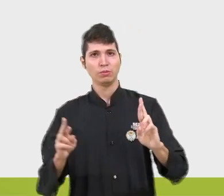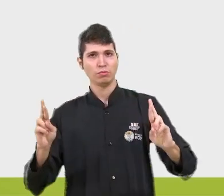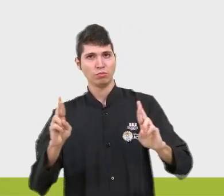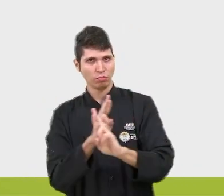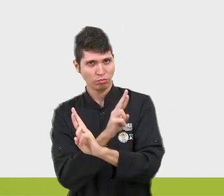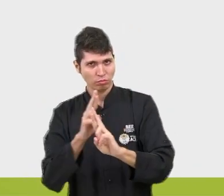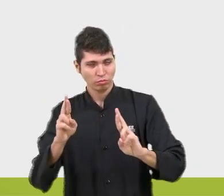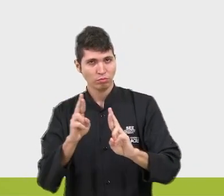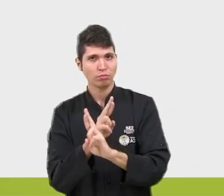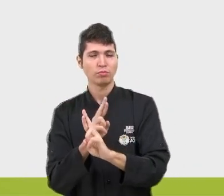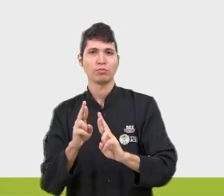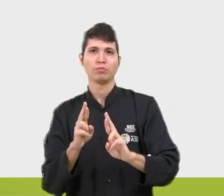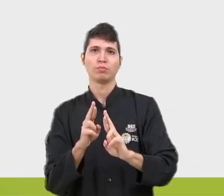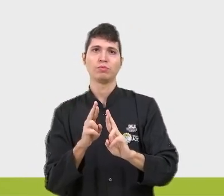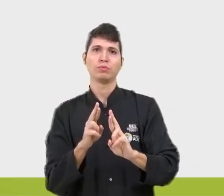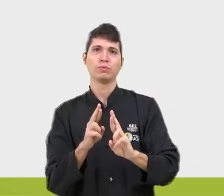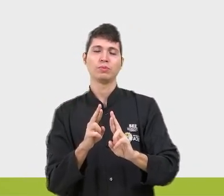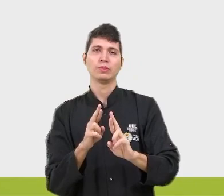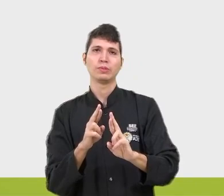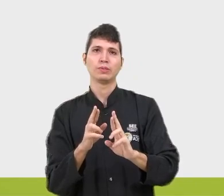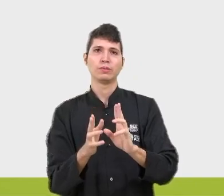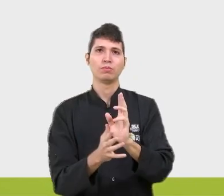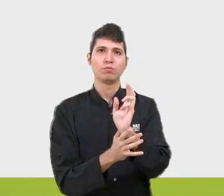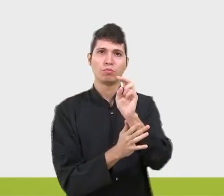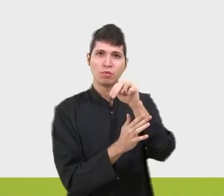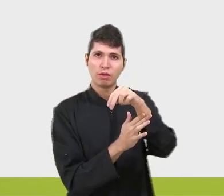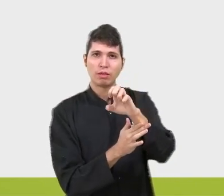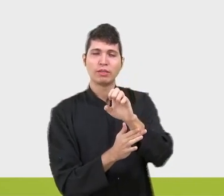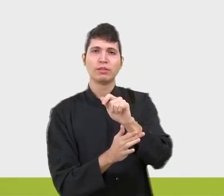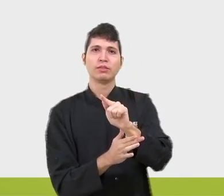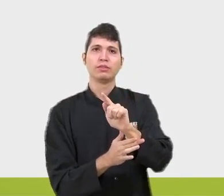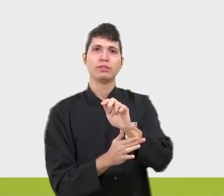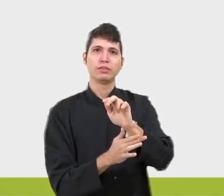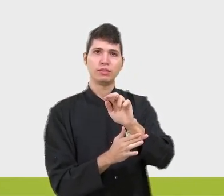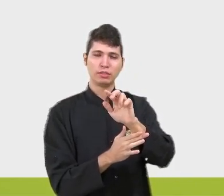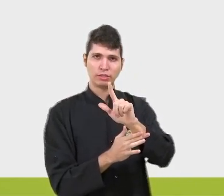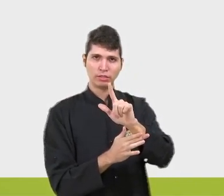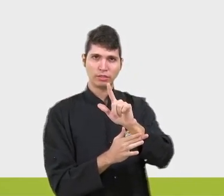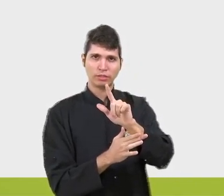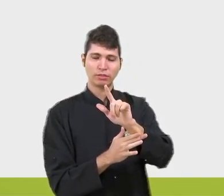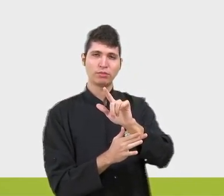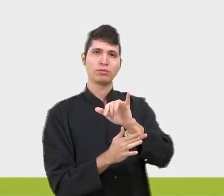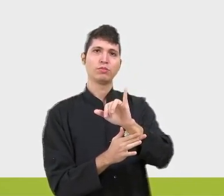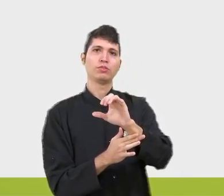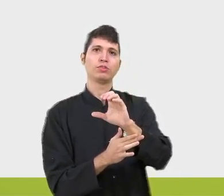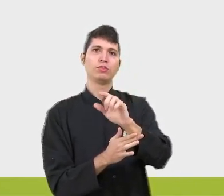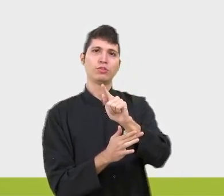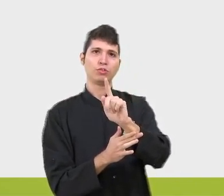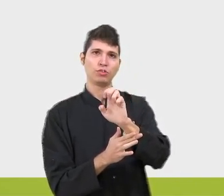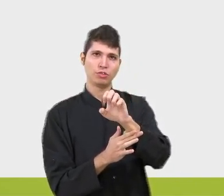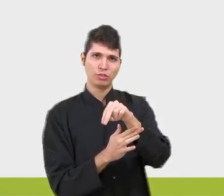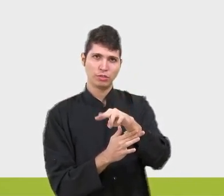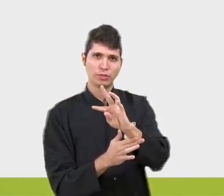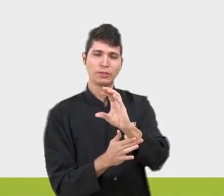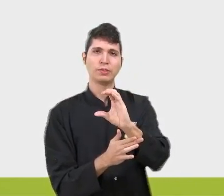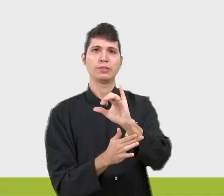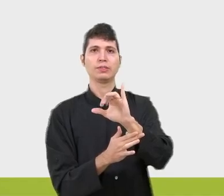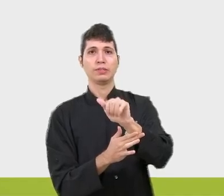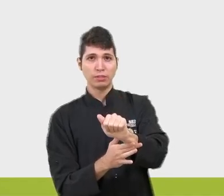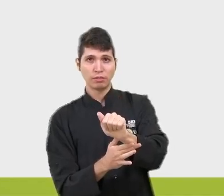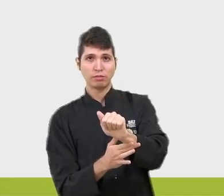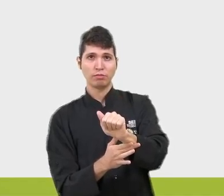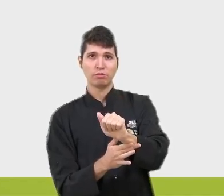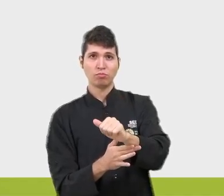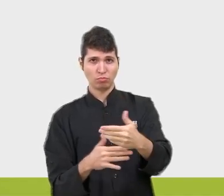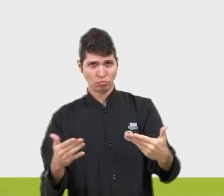se destacam a negligência governamental, a tese 1 dela, e o silenciamento da população. E agora,